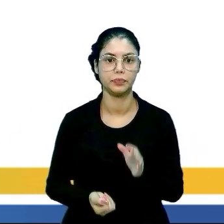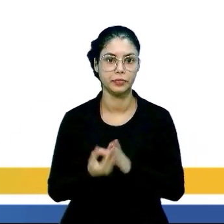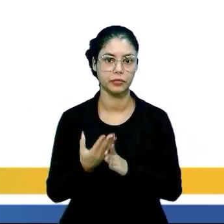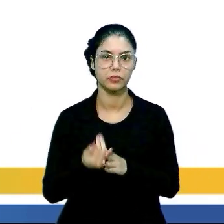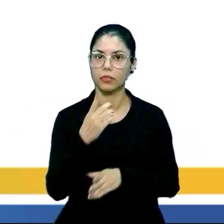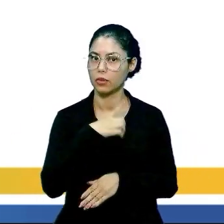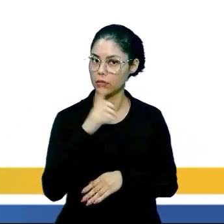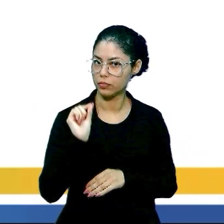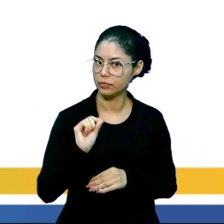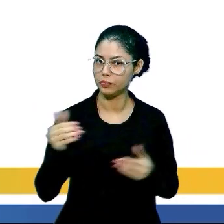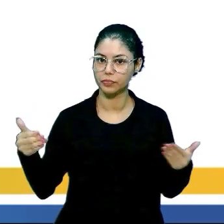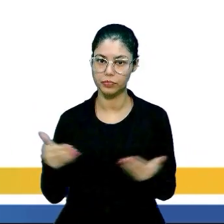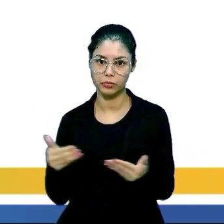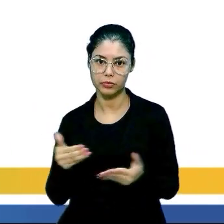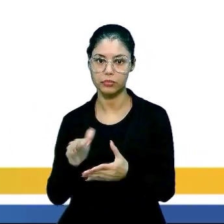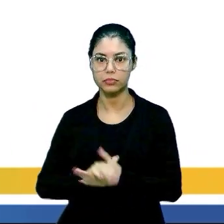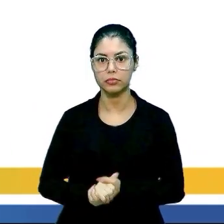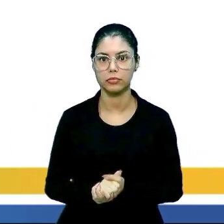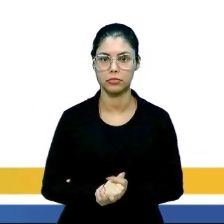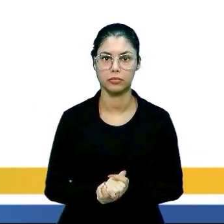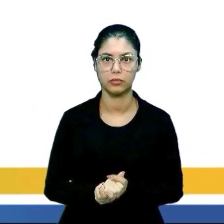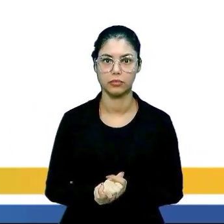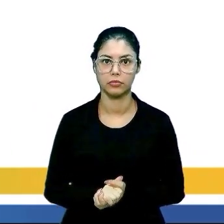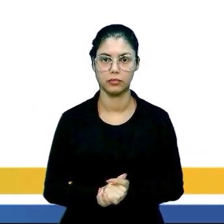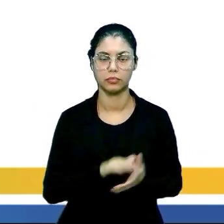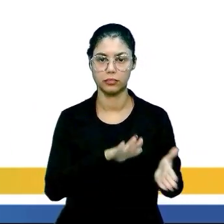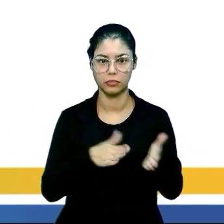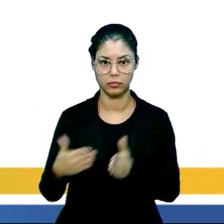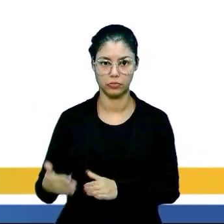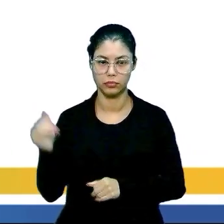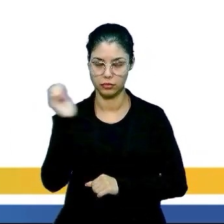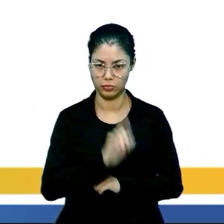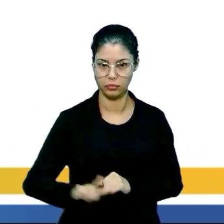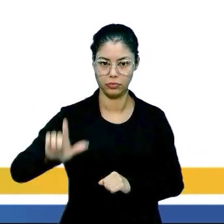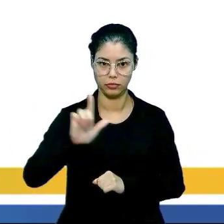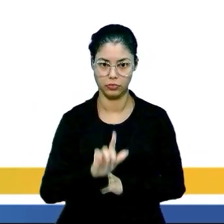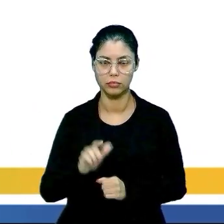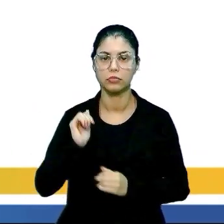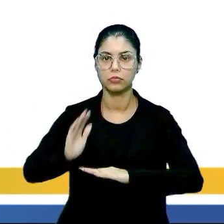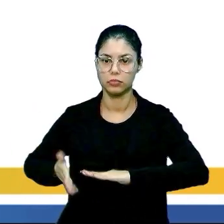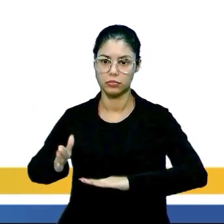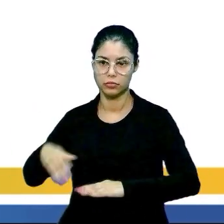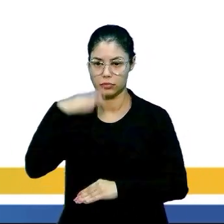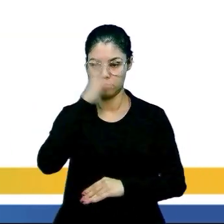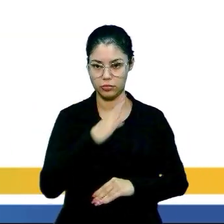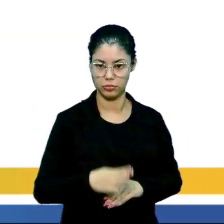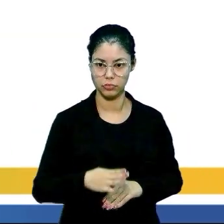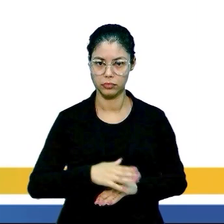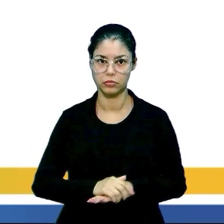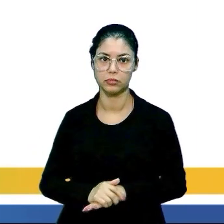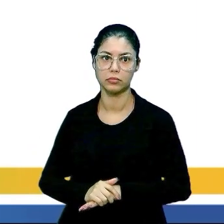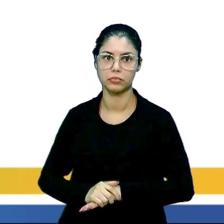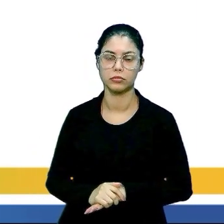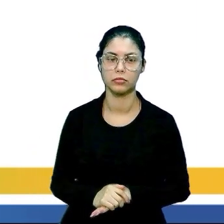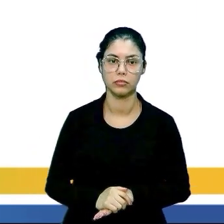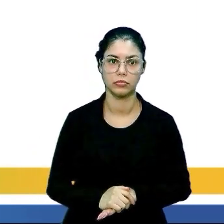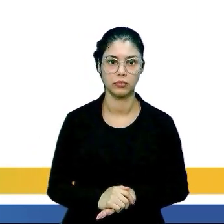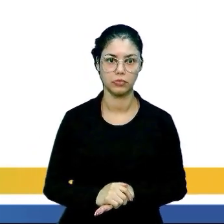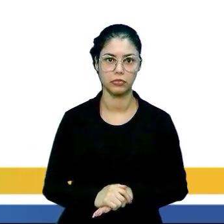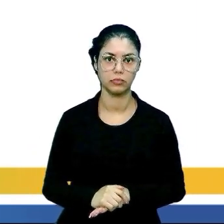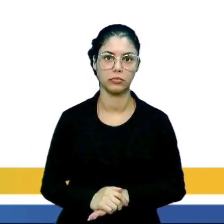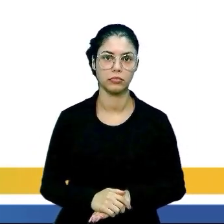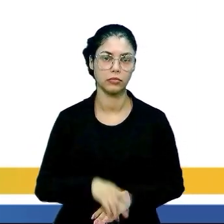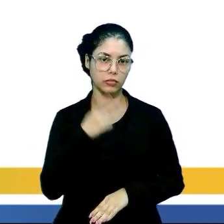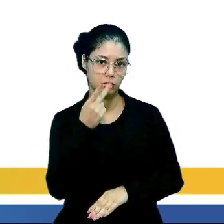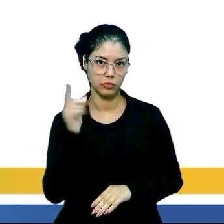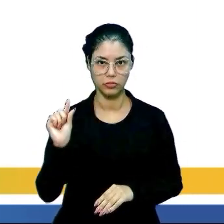produções que nós temos atualmente fazem parte da literatura contemporânea brasileira.